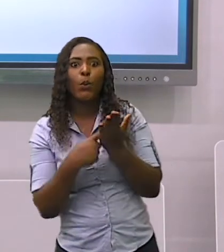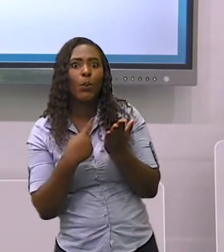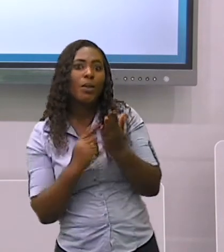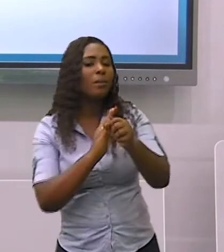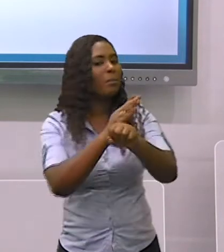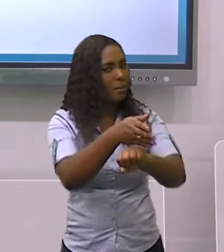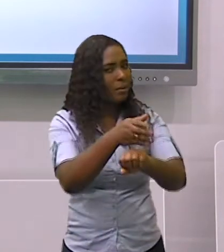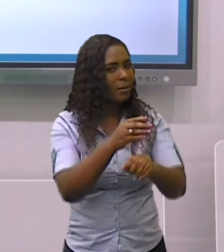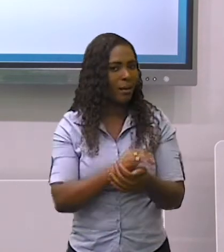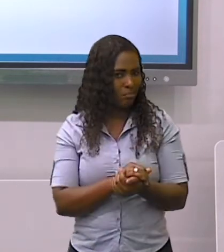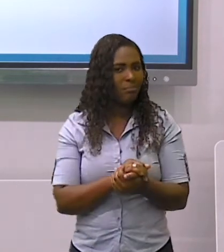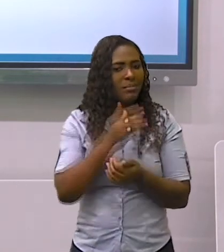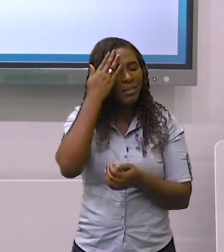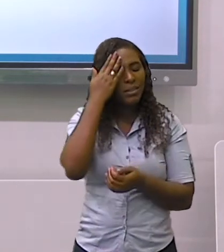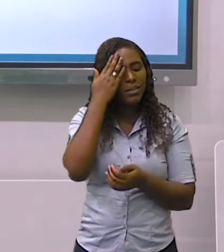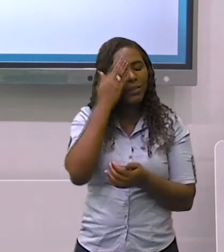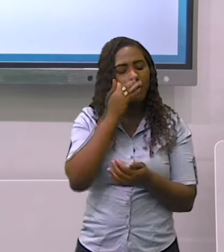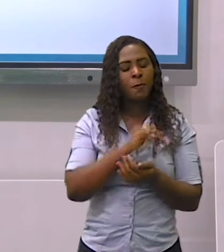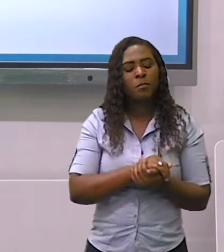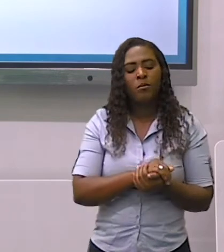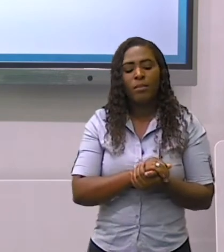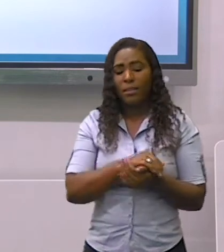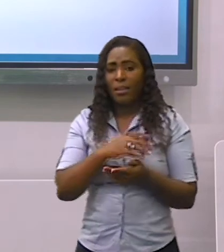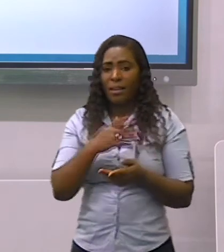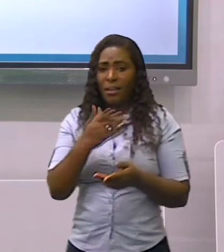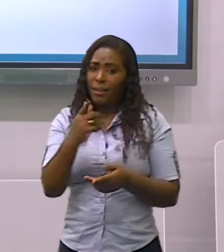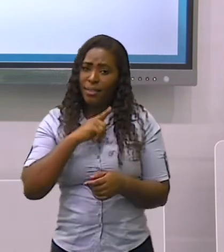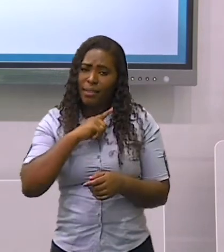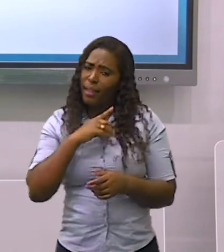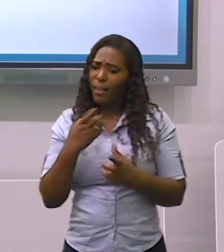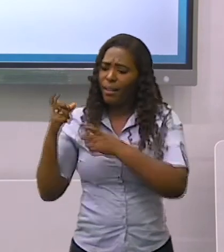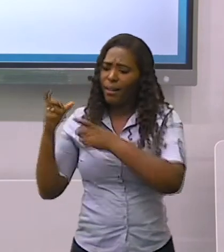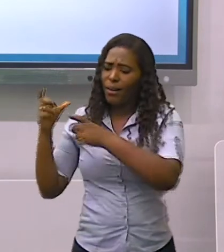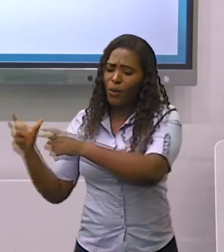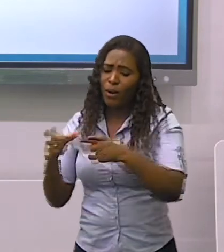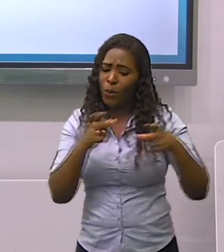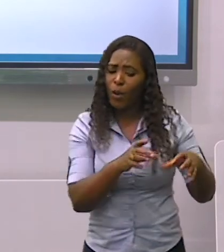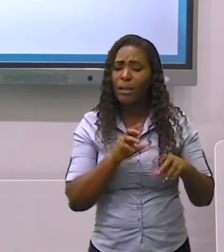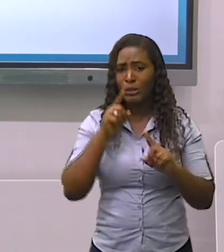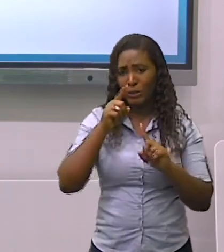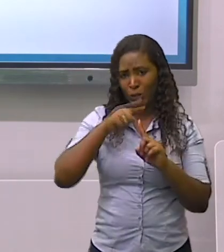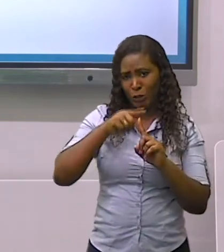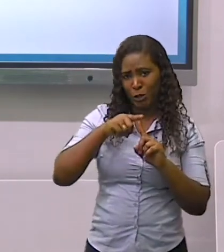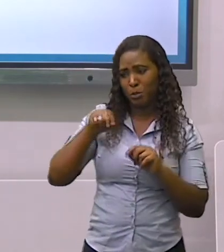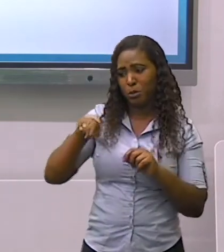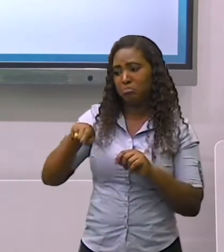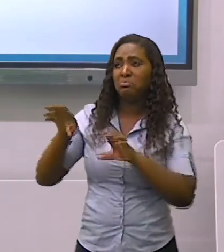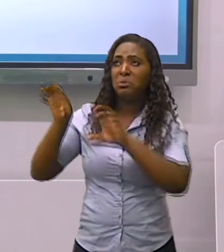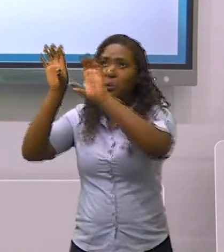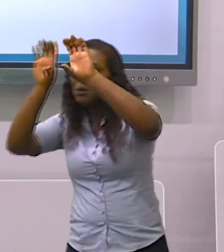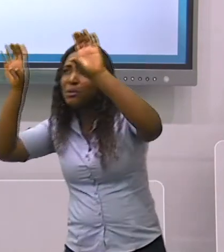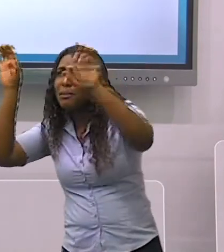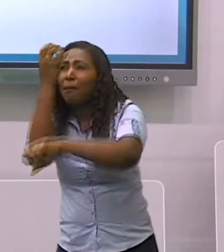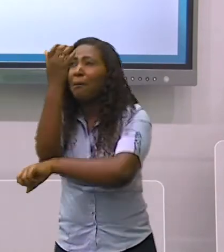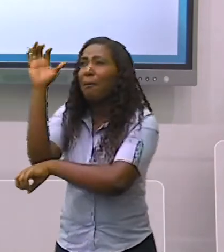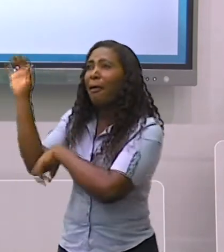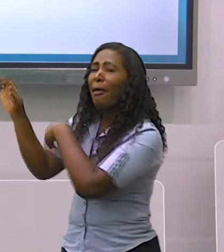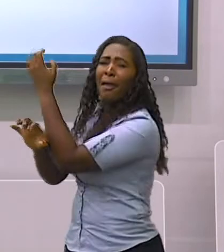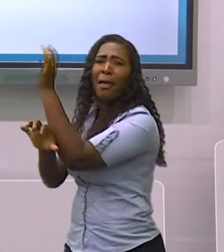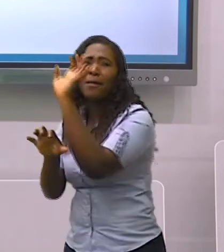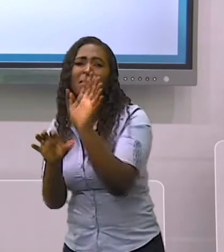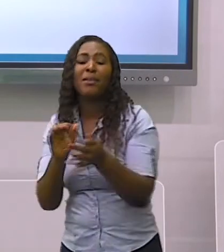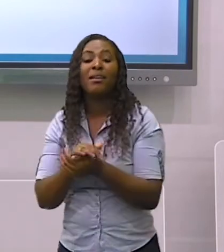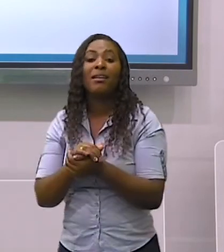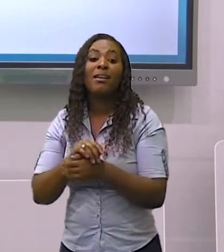ou são espaços fechados? E no seu bairro, possui algum destes espaços?